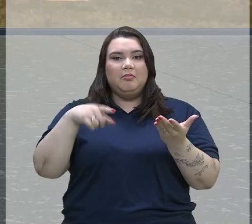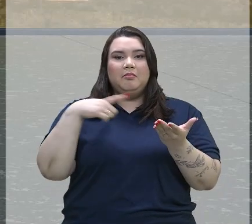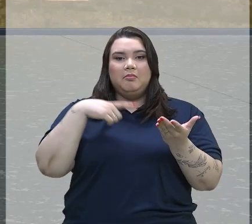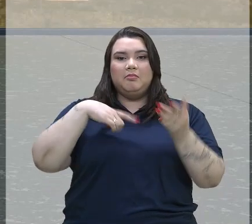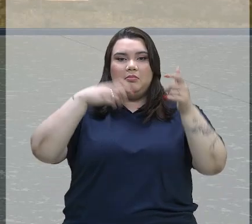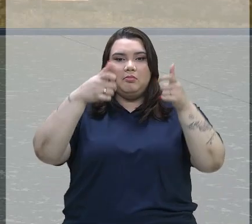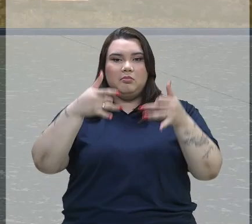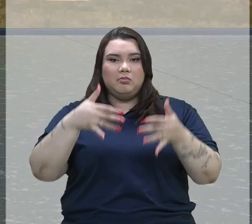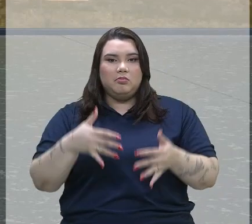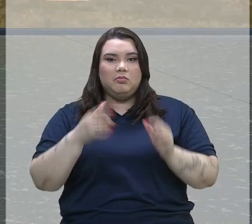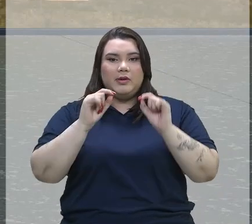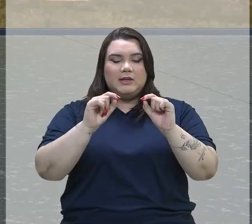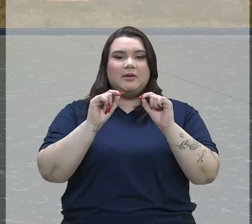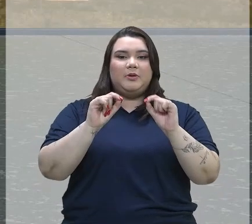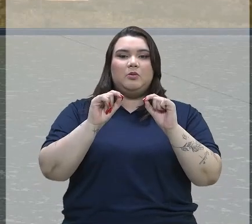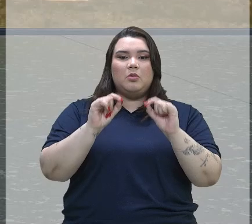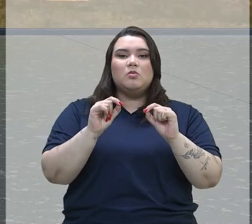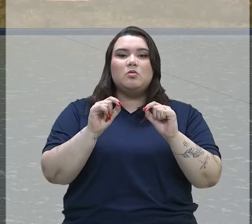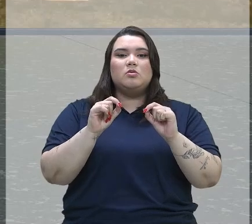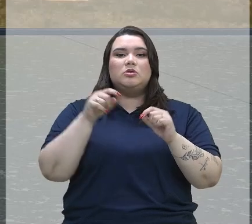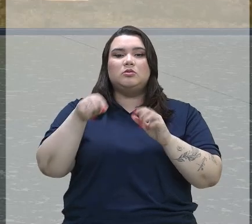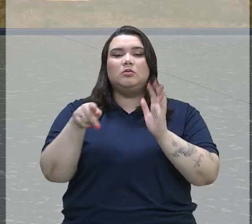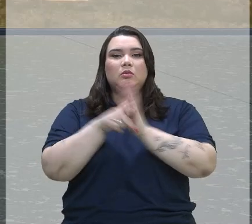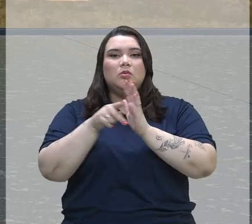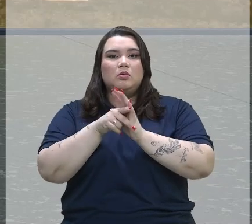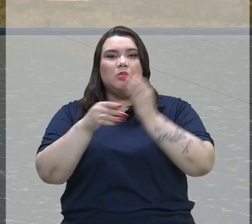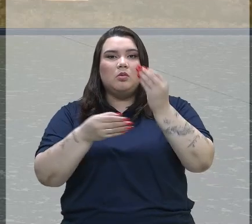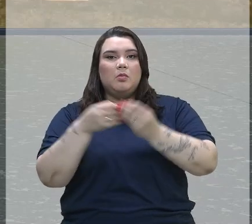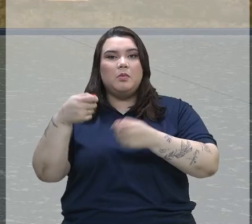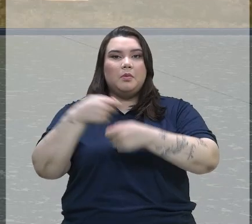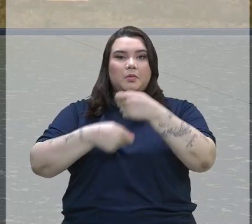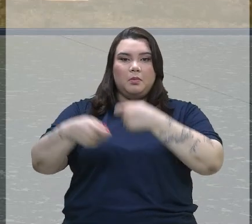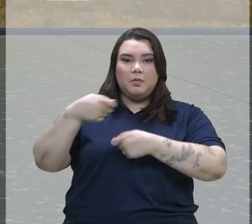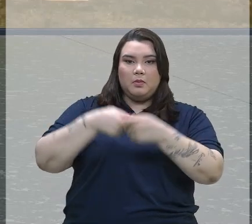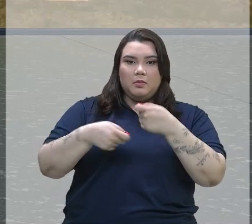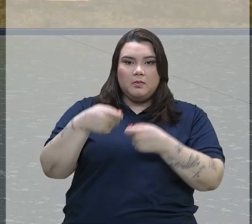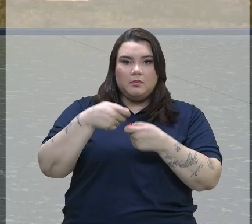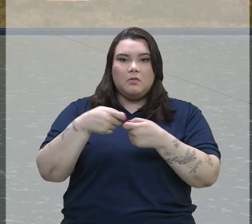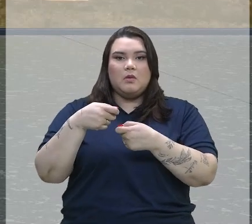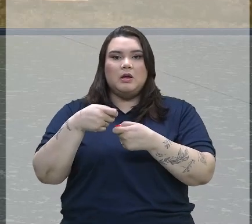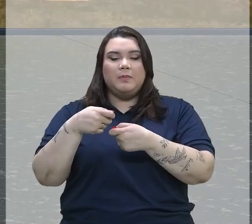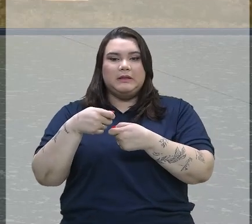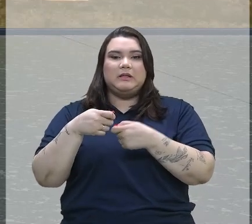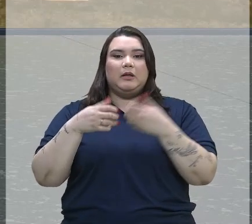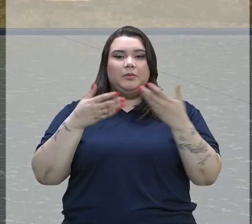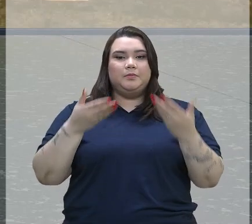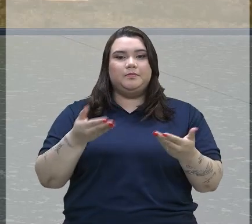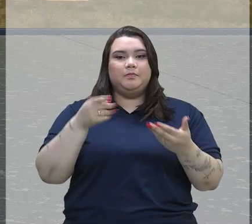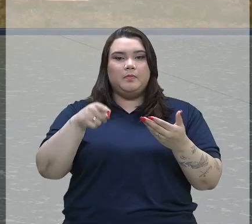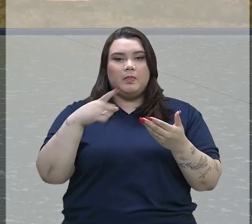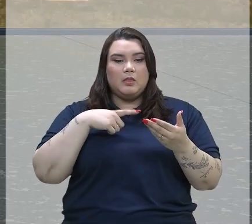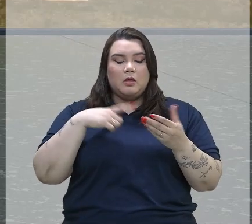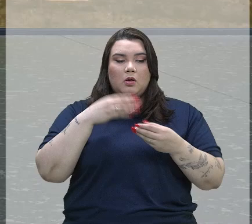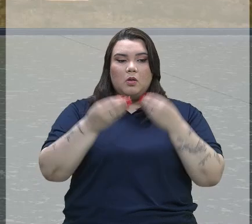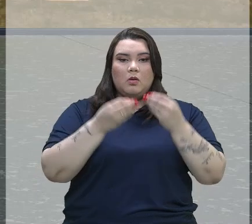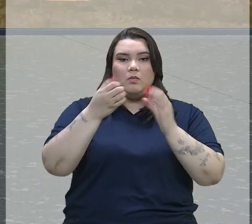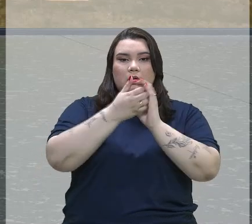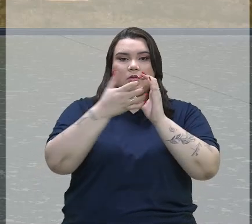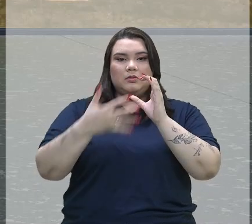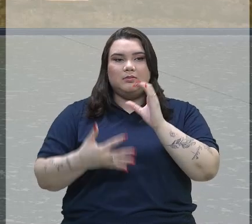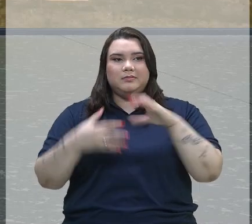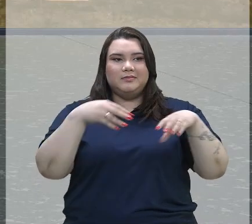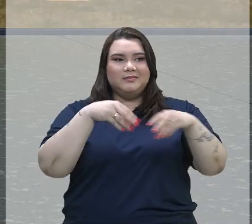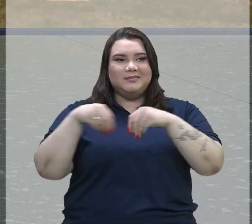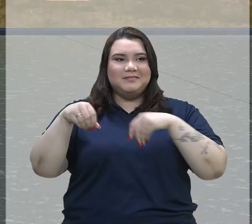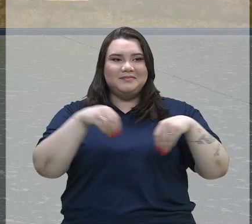tanto ambientais como socioeconômicos, né, que acontece quando a gente tem ali a degradação dos solos. E, por fim, a gente